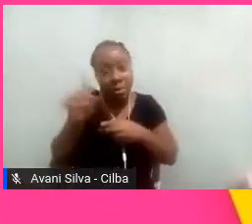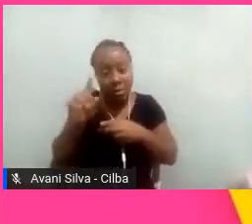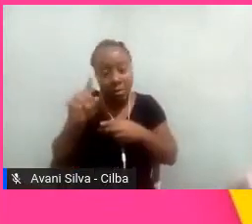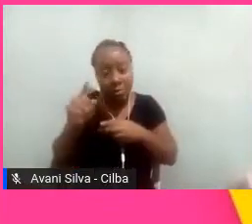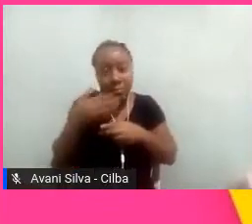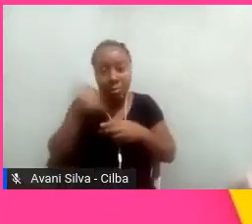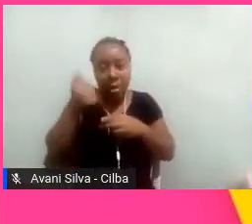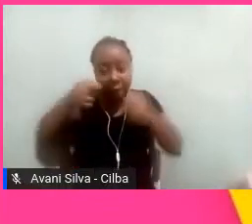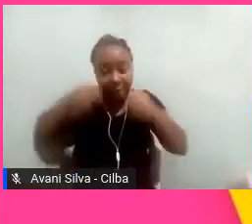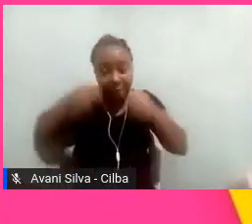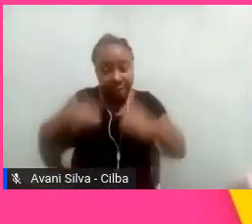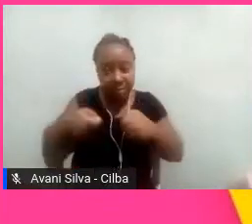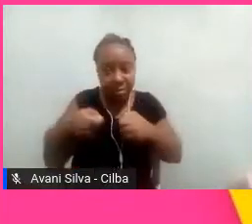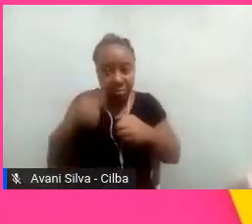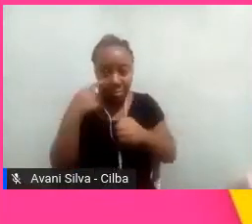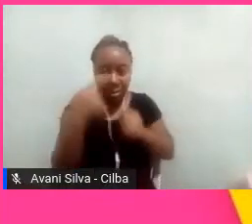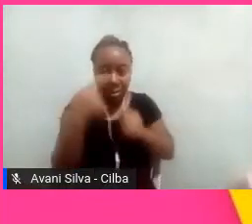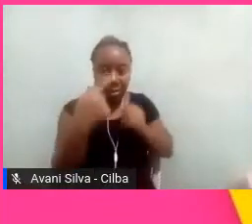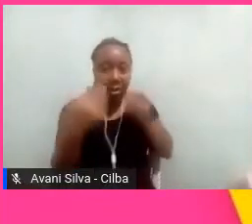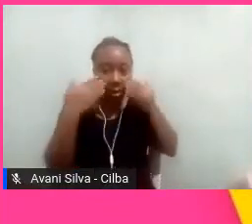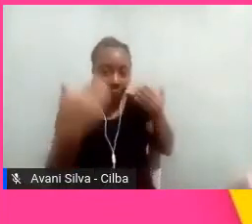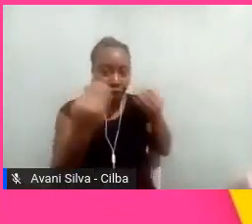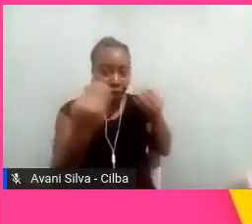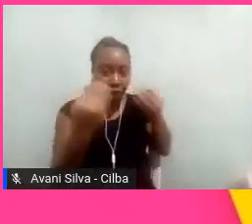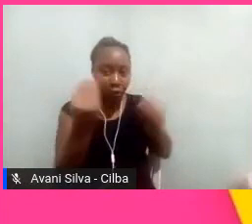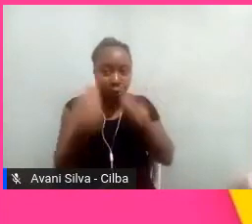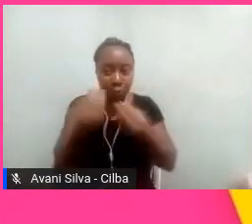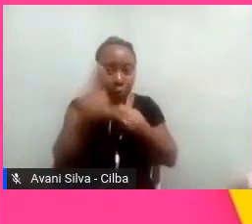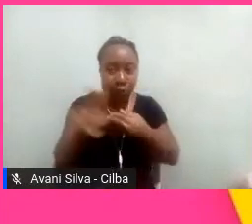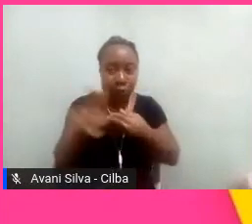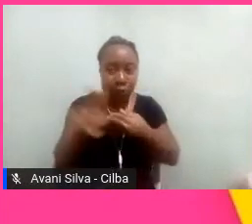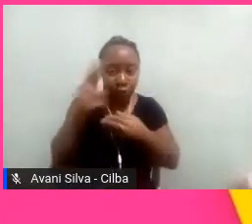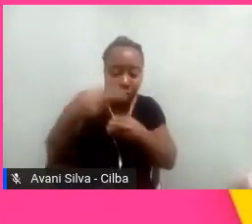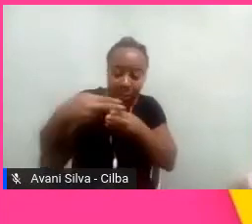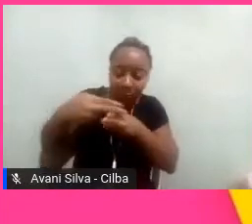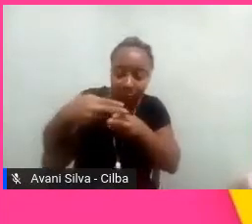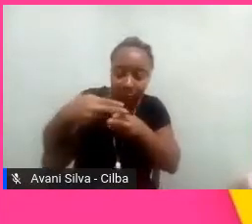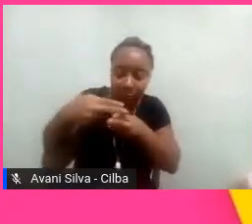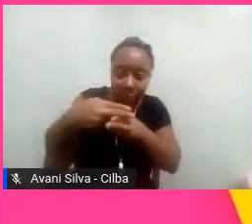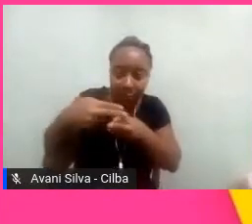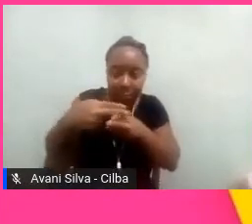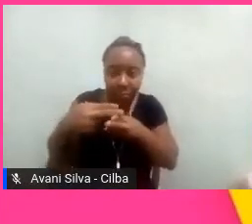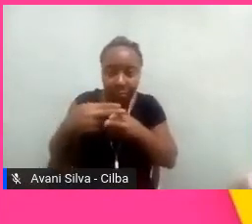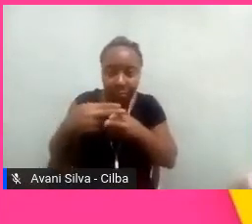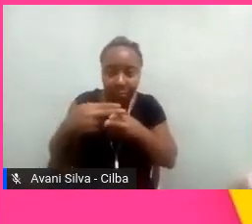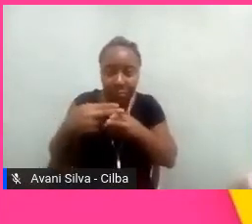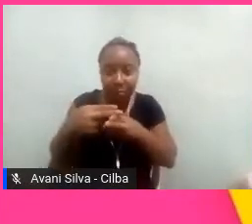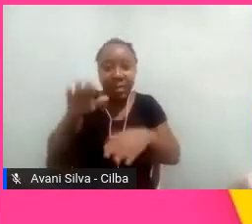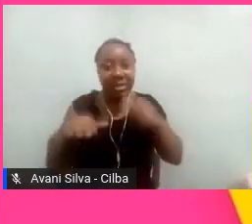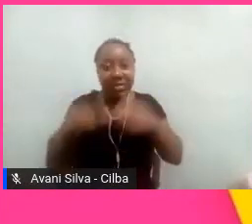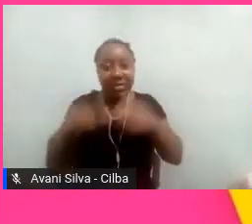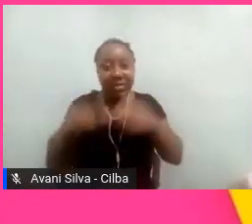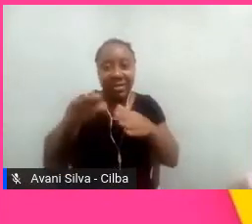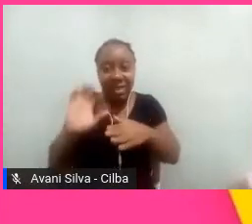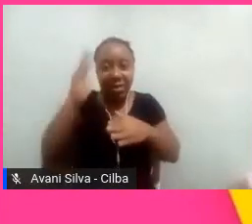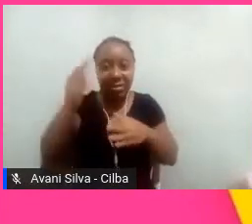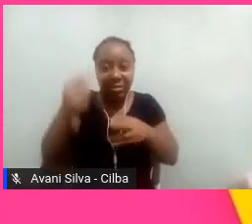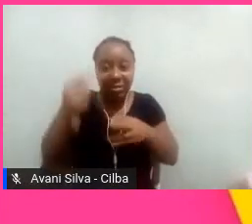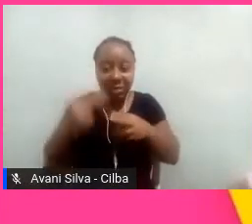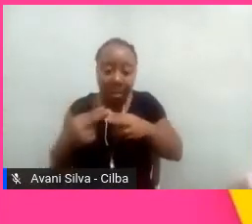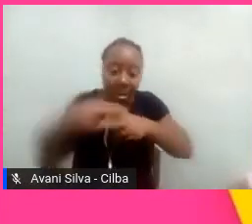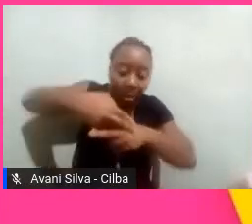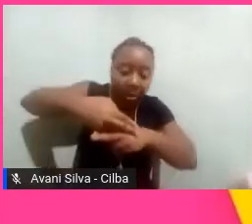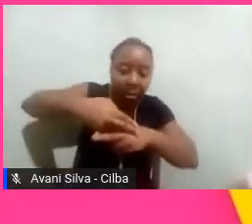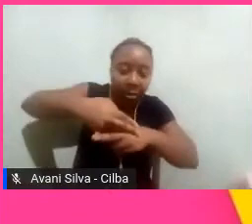cortando assim, é você estar puxando aqui o estilete e de repente o estilete vai para dentro do objeto. E aí